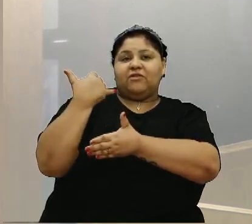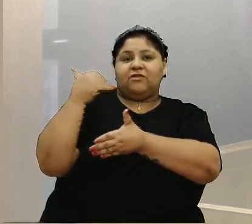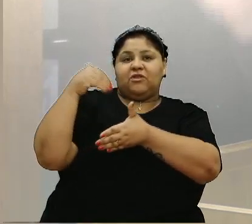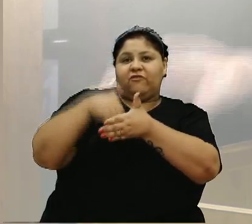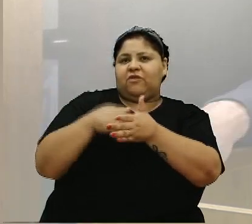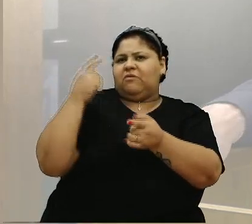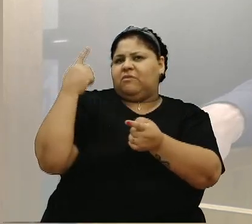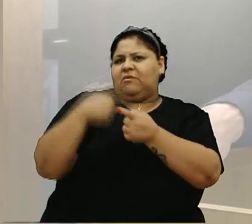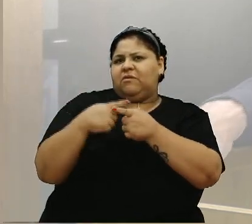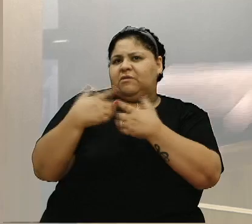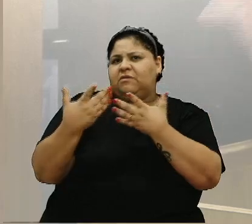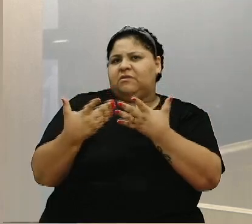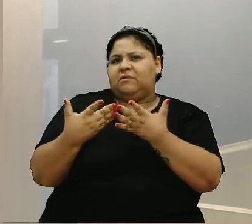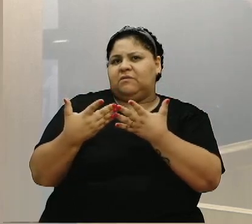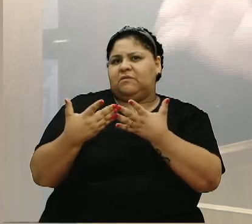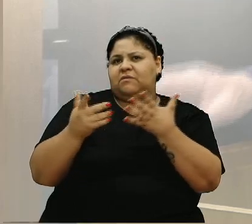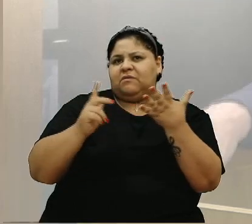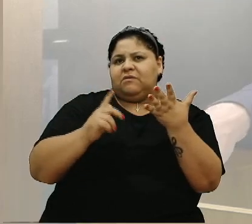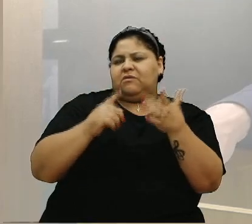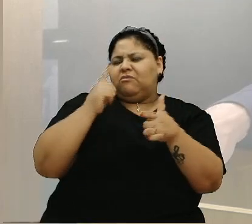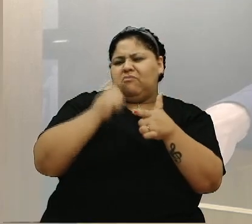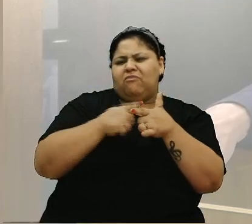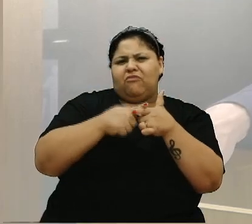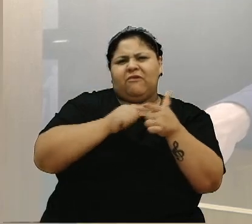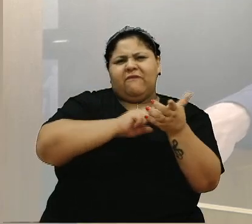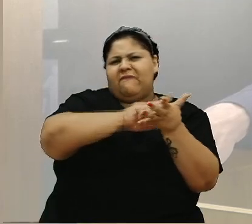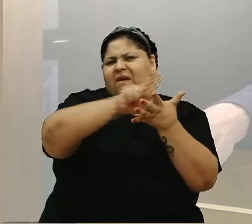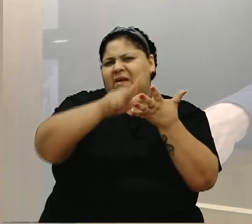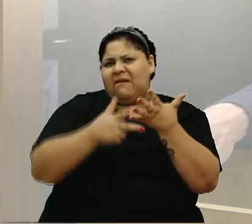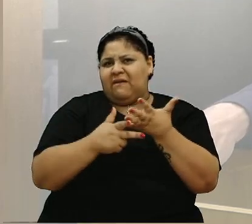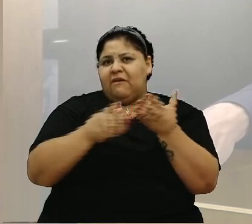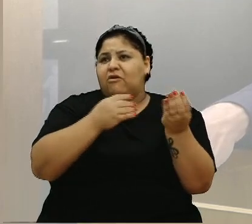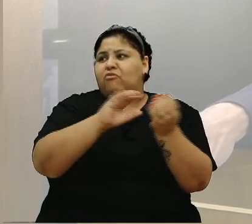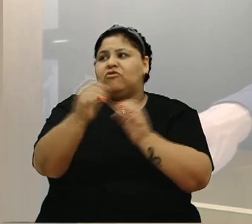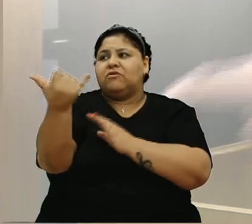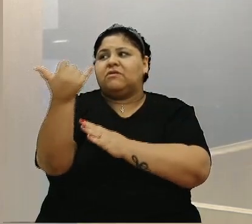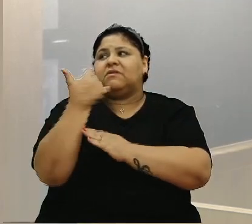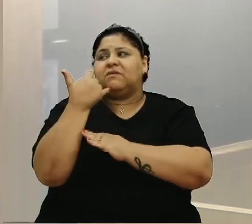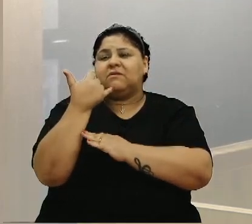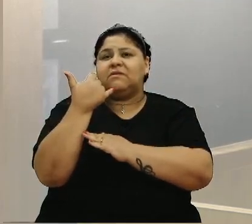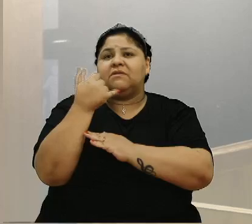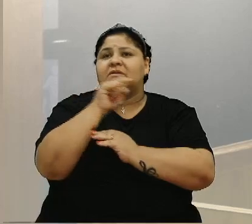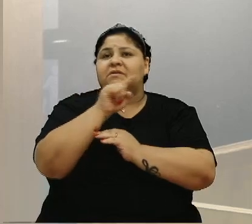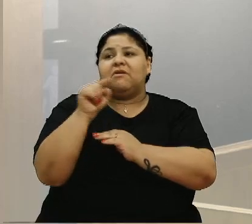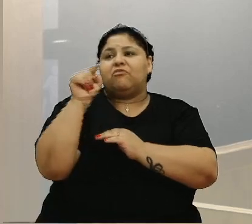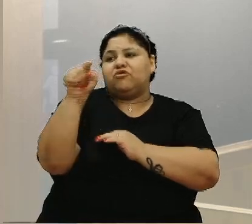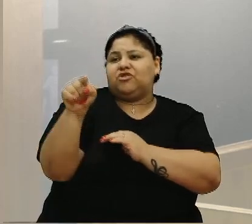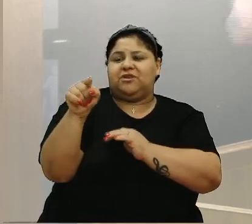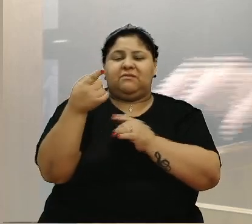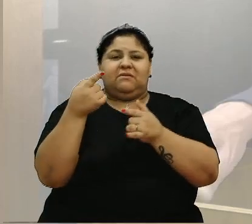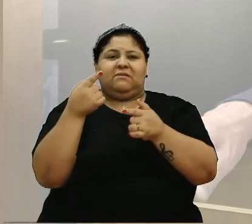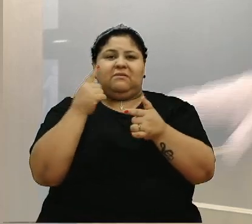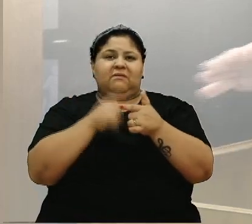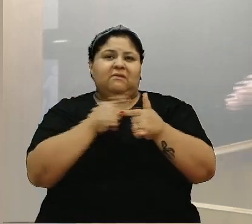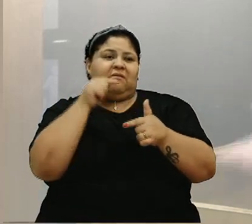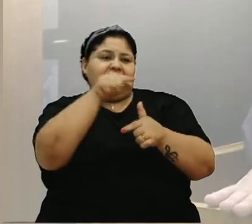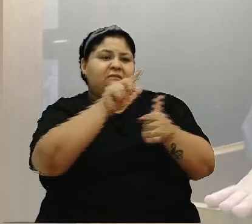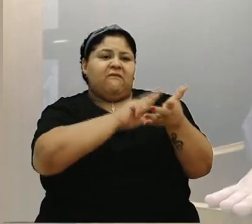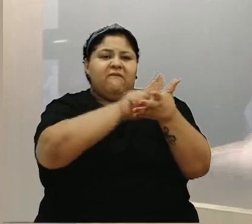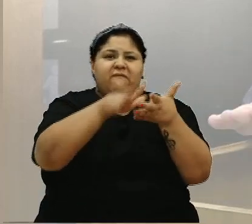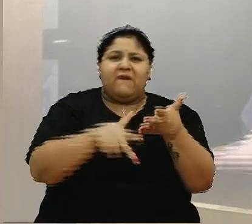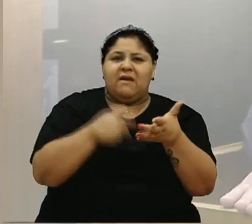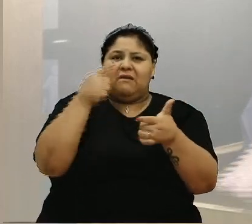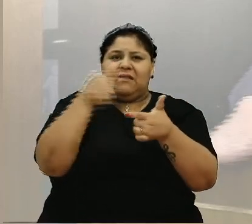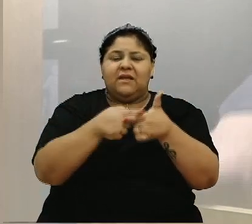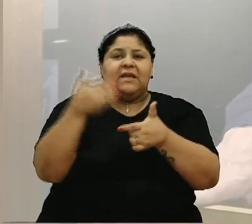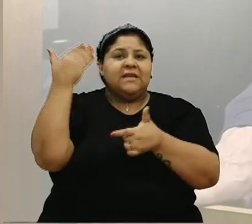por dezenas de motivos. Muitos diziam assim, não é por ti, é por isso, não é por ti, é por aquilo, porque eles sabiam